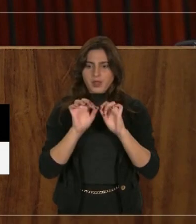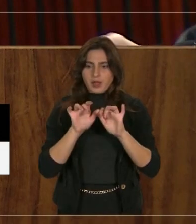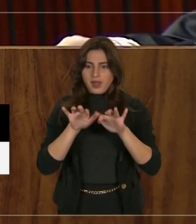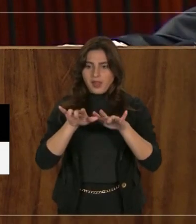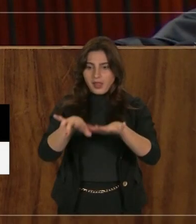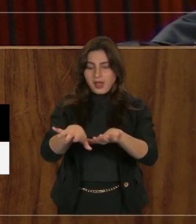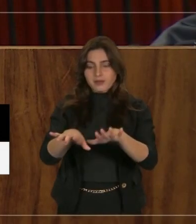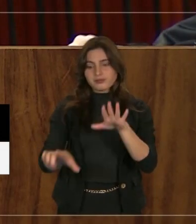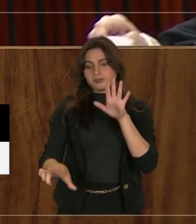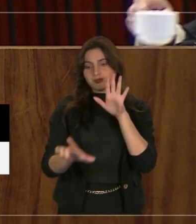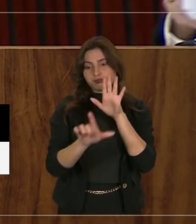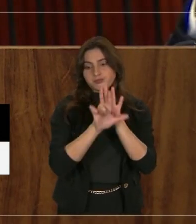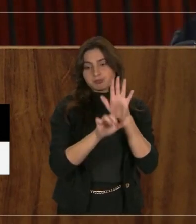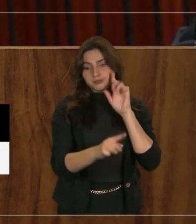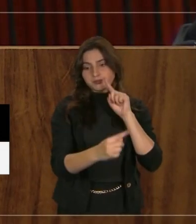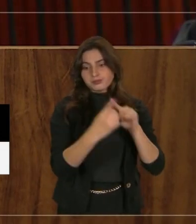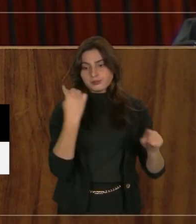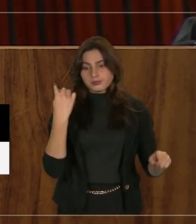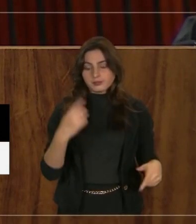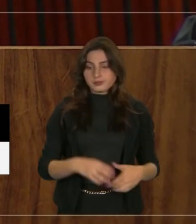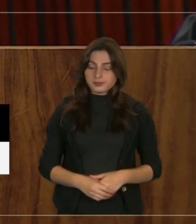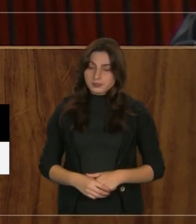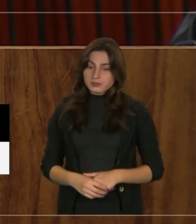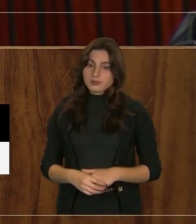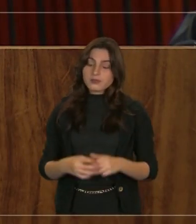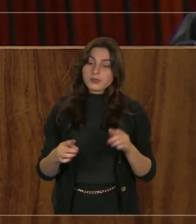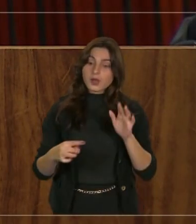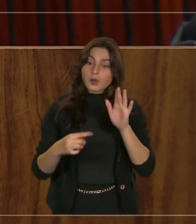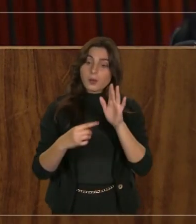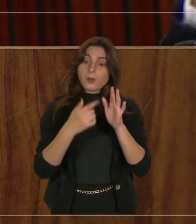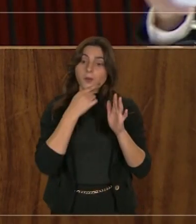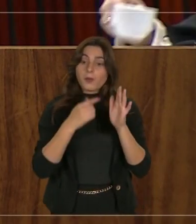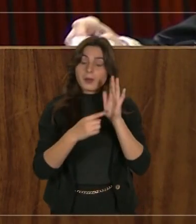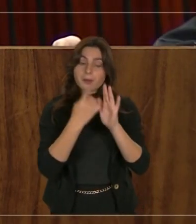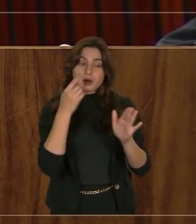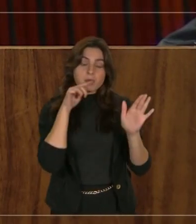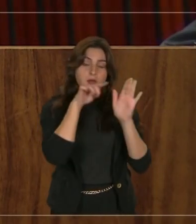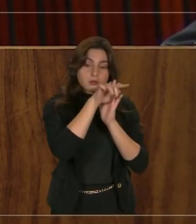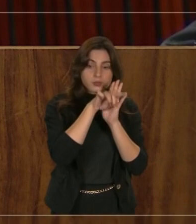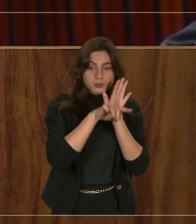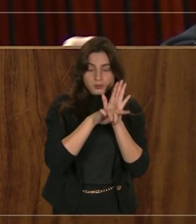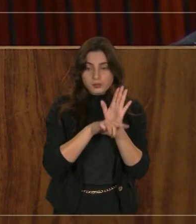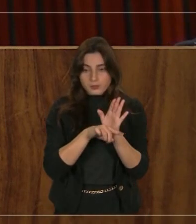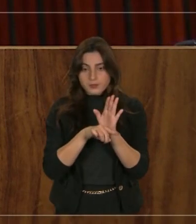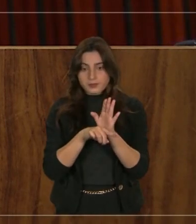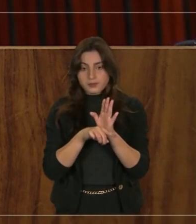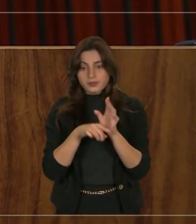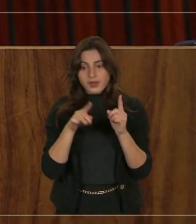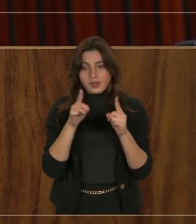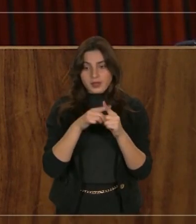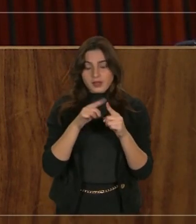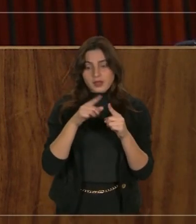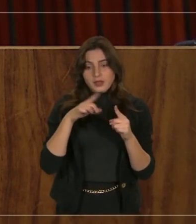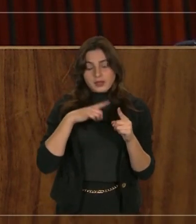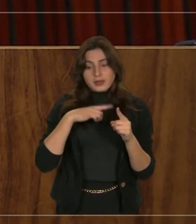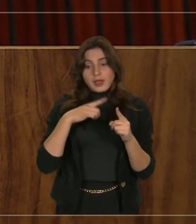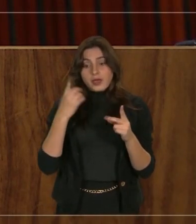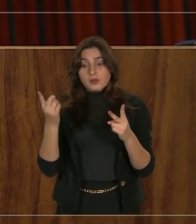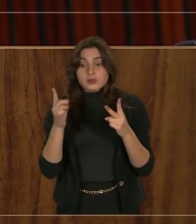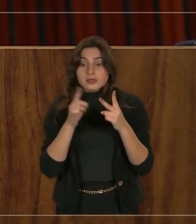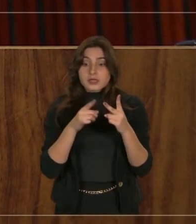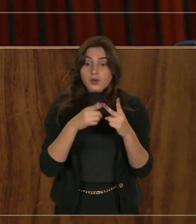diretamente pelo primeiro investigado na condição de presente da república e contar com a Franca conivência